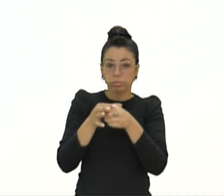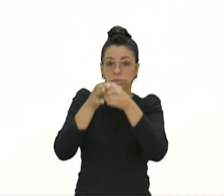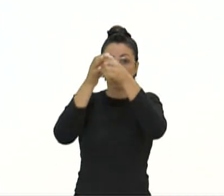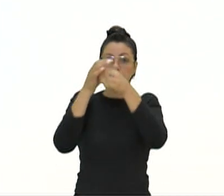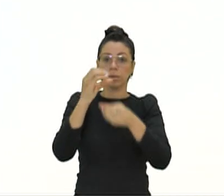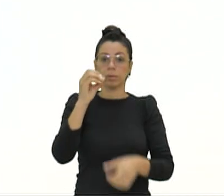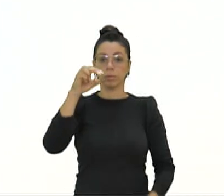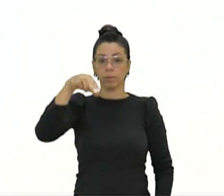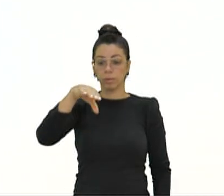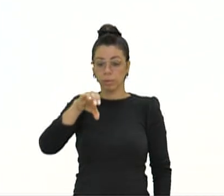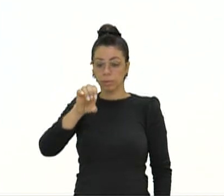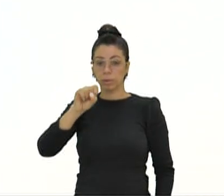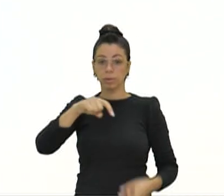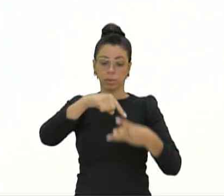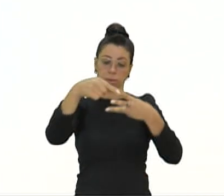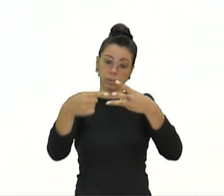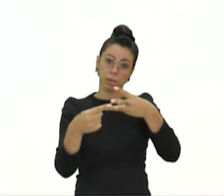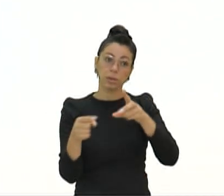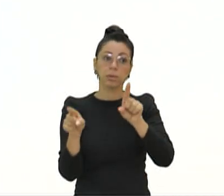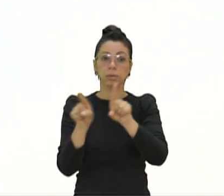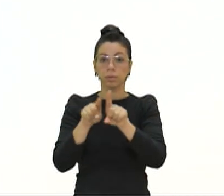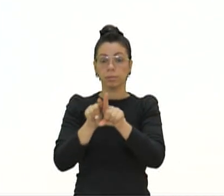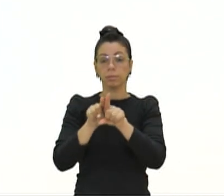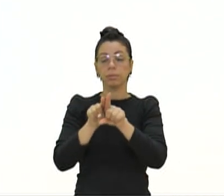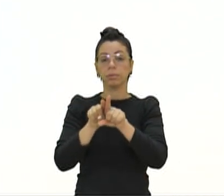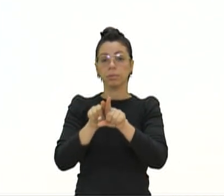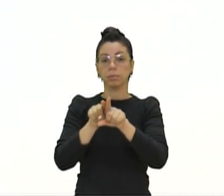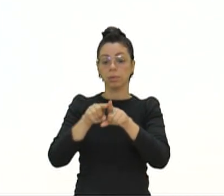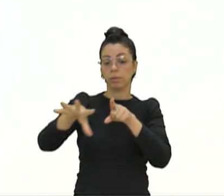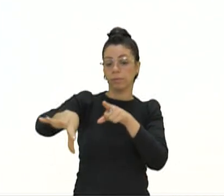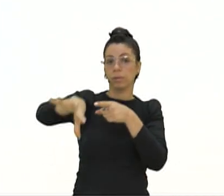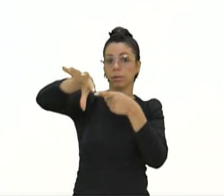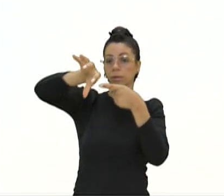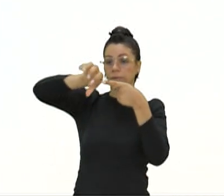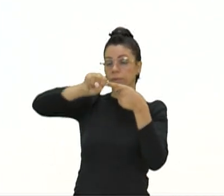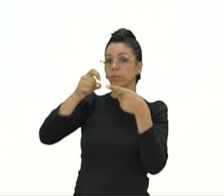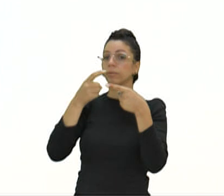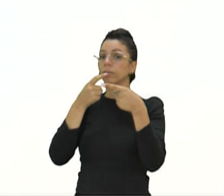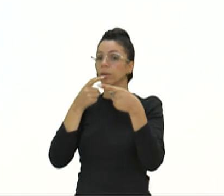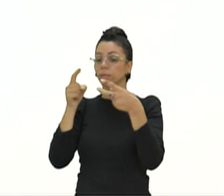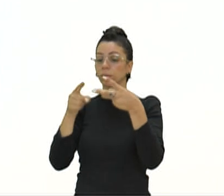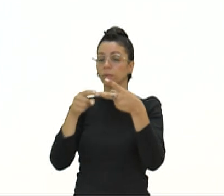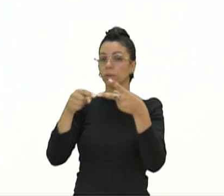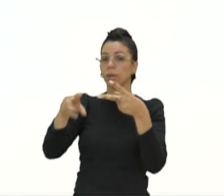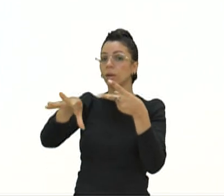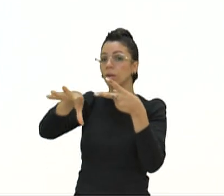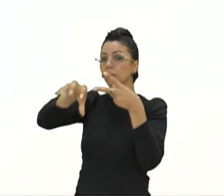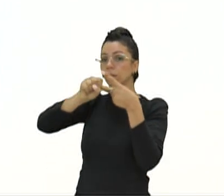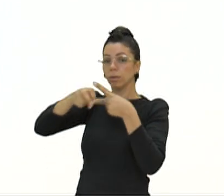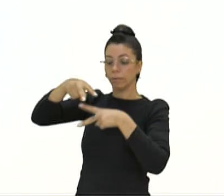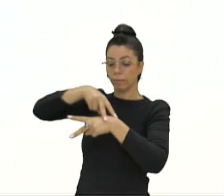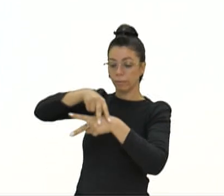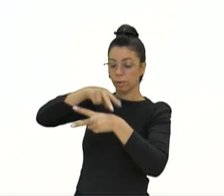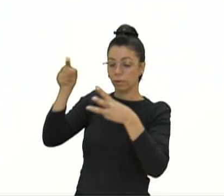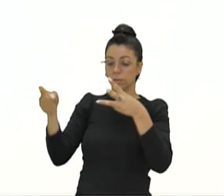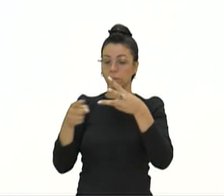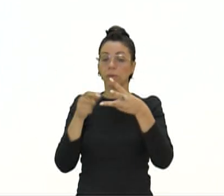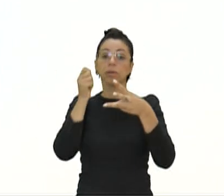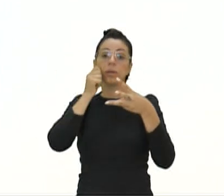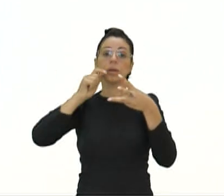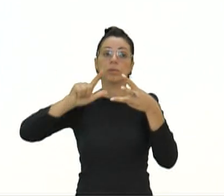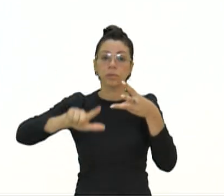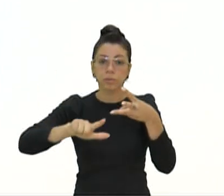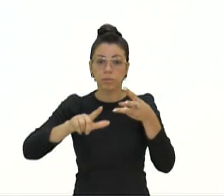vou ter 3, porque ele vai capturar a luz vermelha, verde e azul, e o